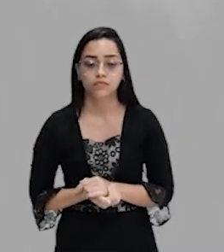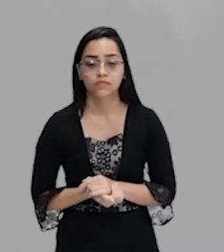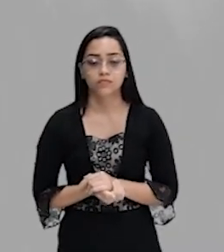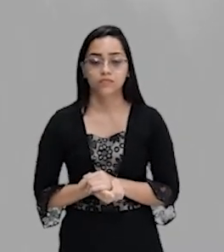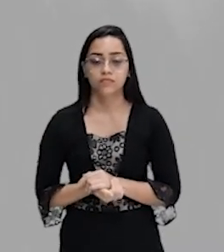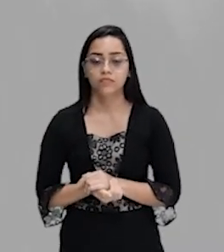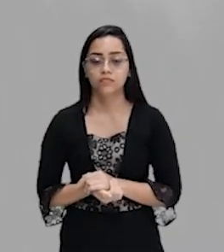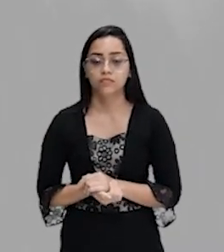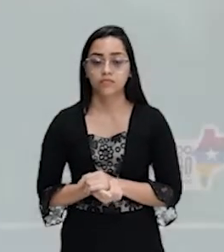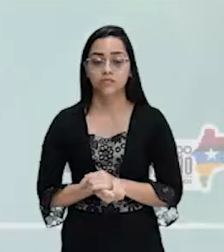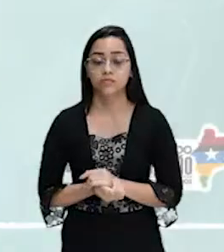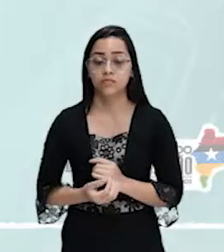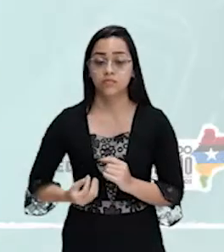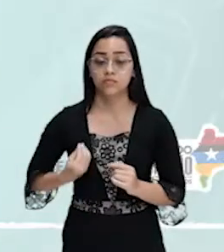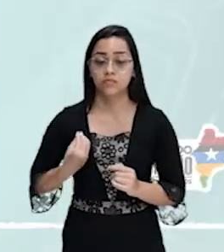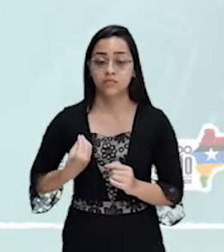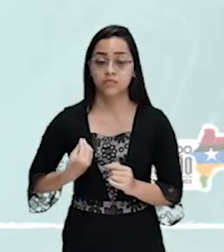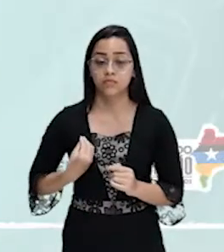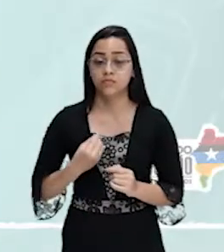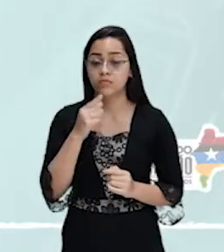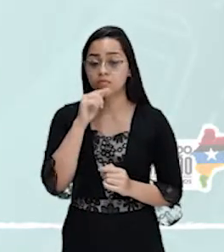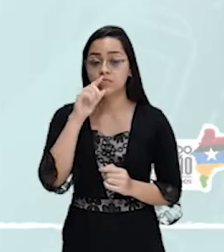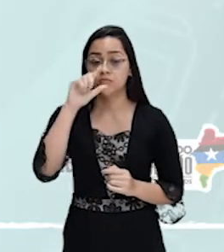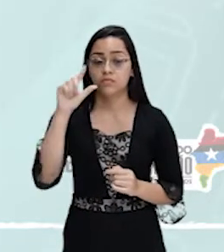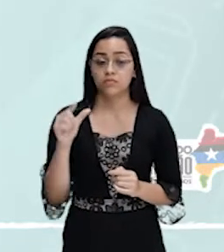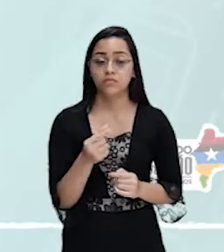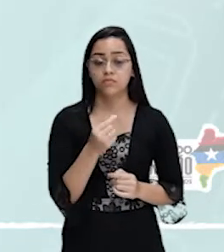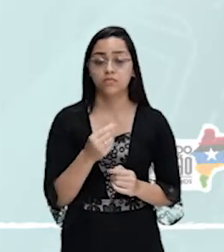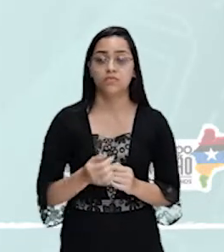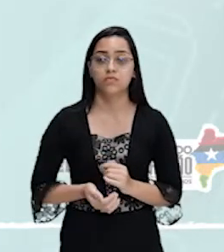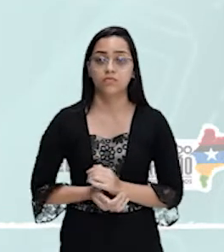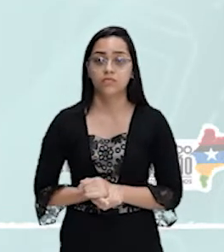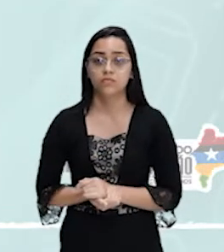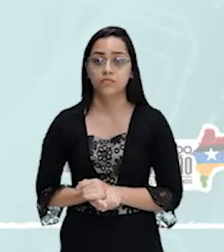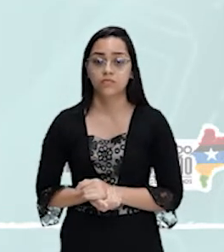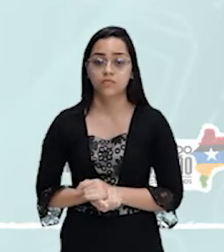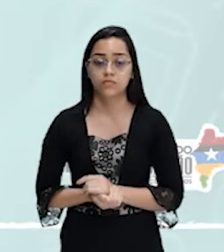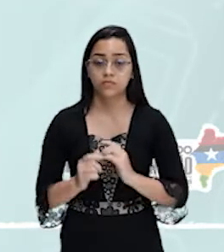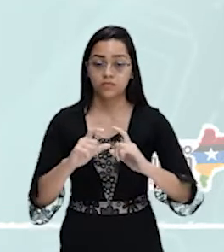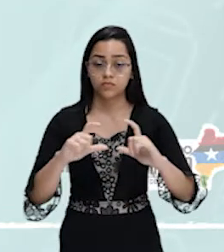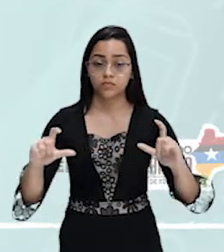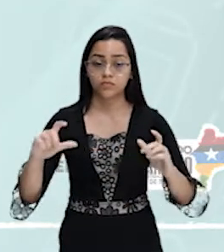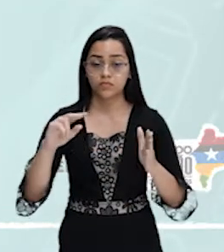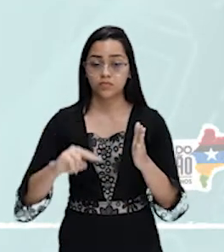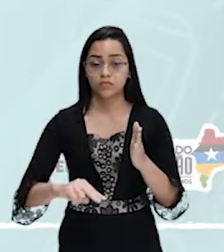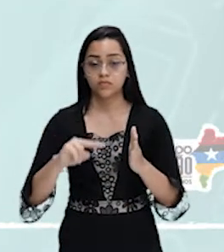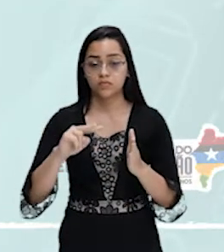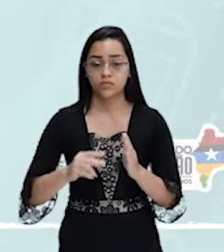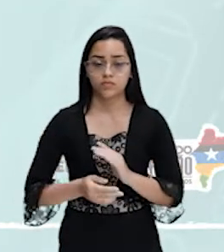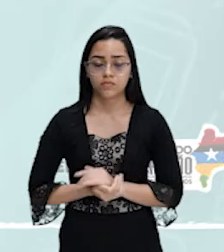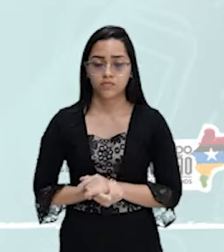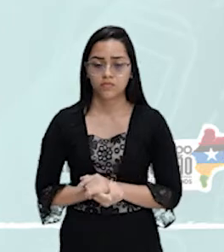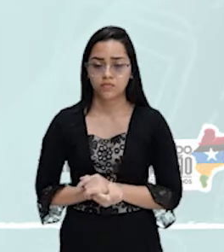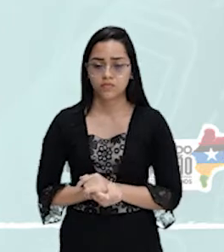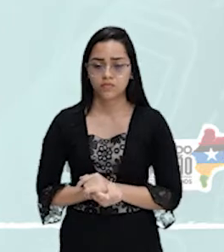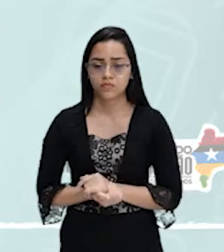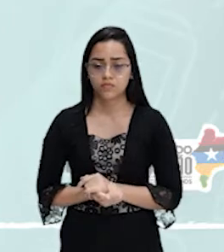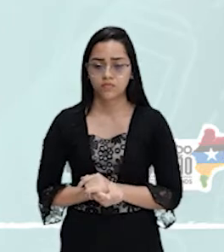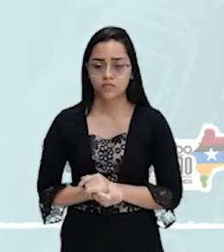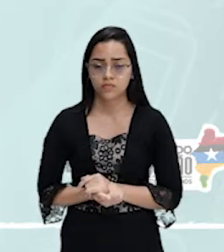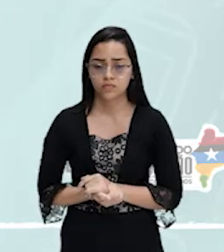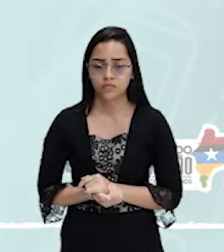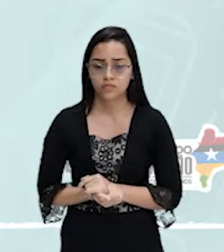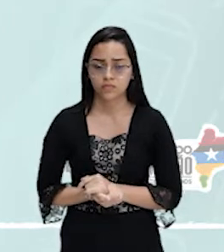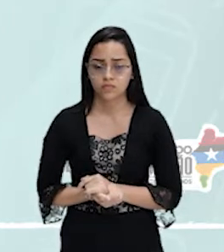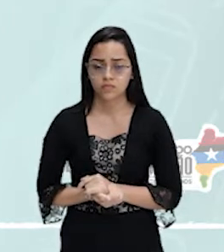Bom, presença de água na Lua, ok? Então a missão indiana que explorou